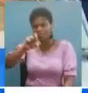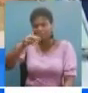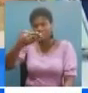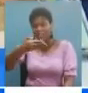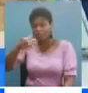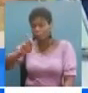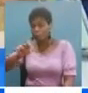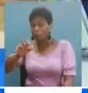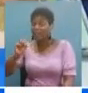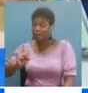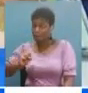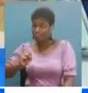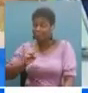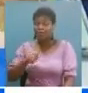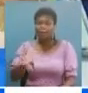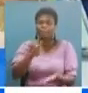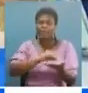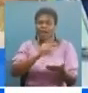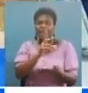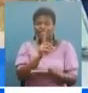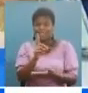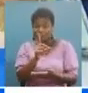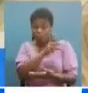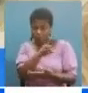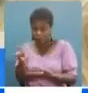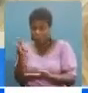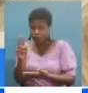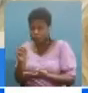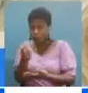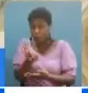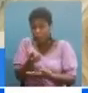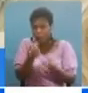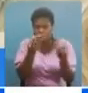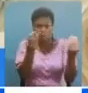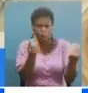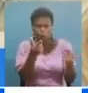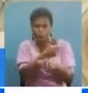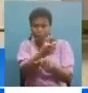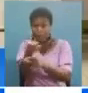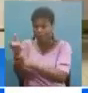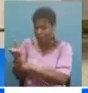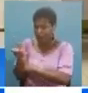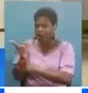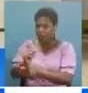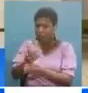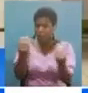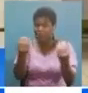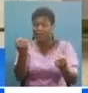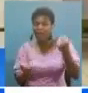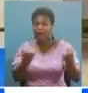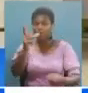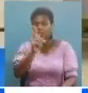e oito gramas mais de 16 mil contos em dinheiro várias armas de fogo de alto calibre e seis